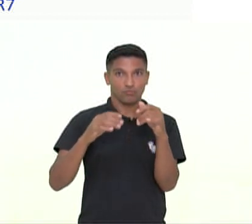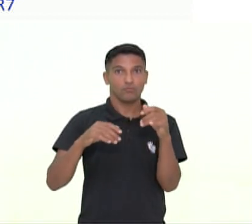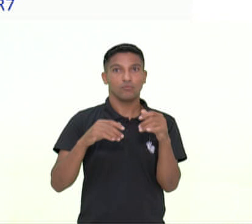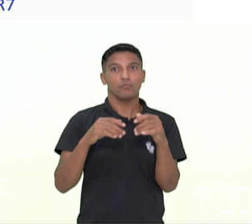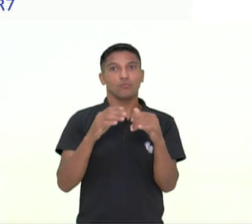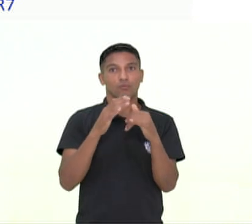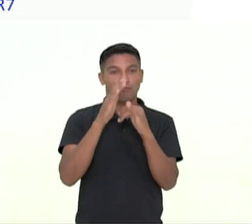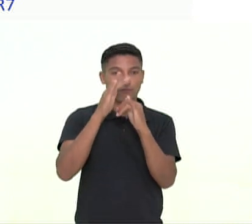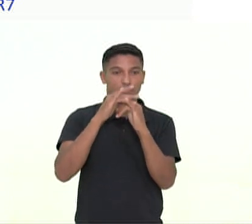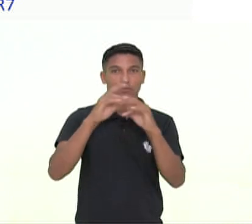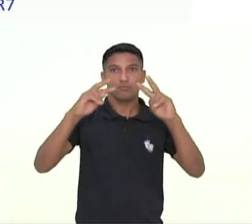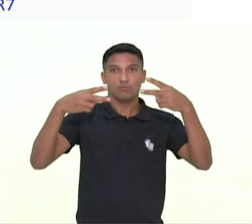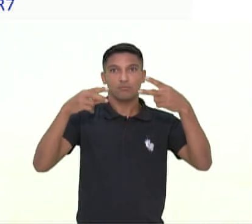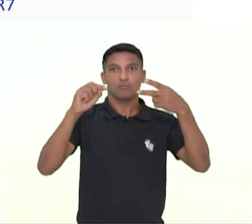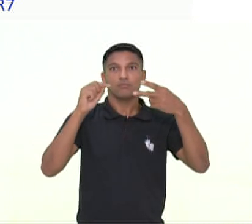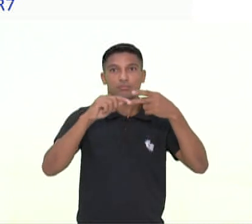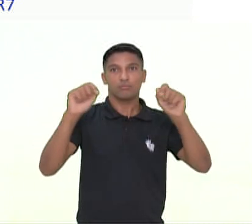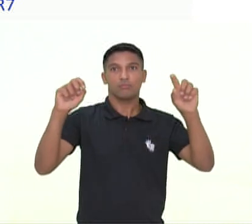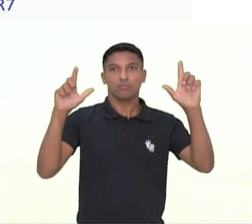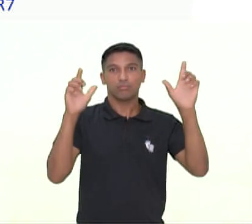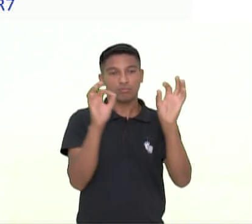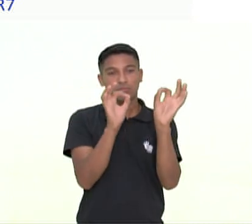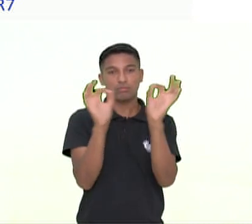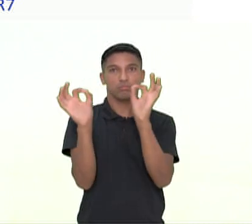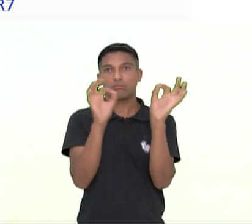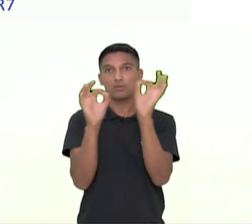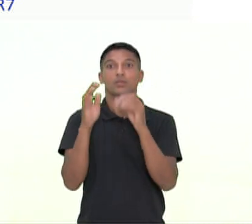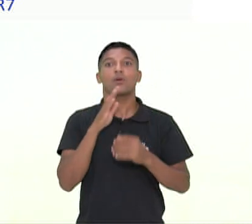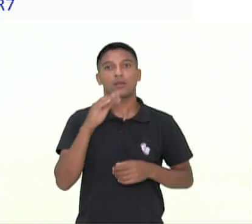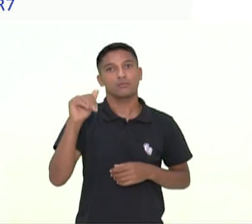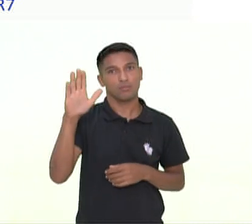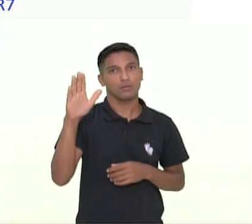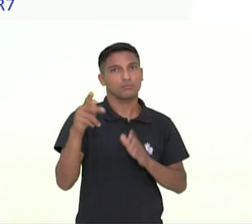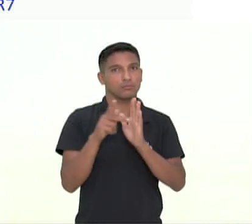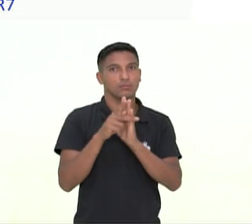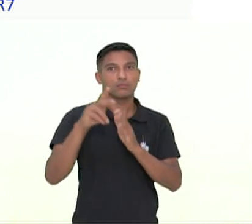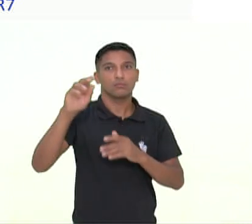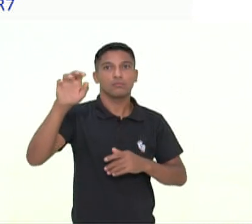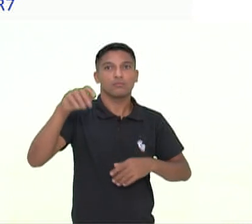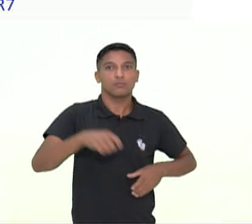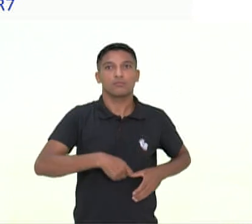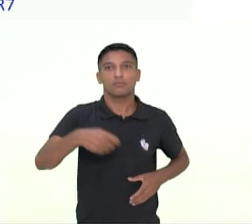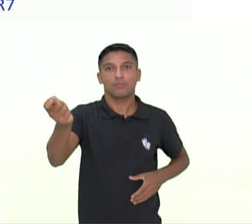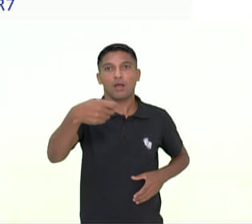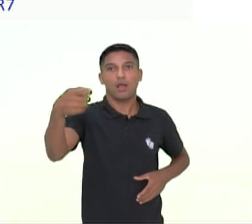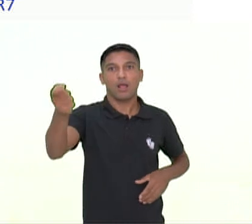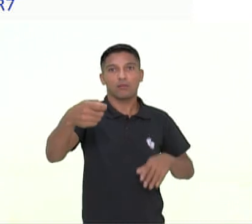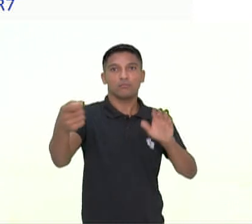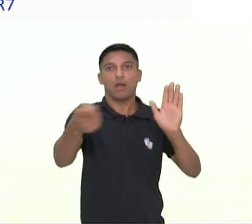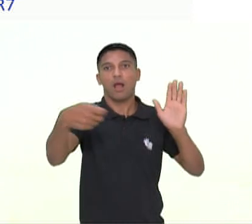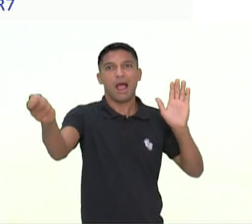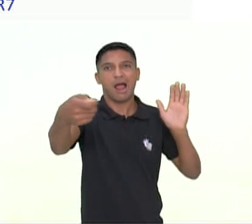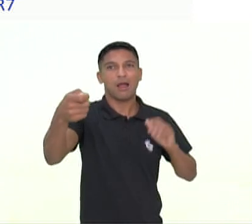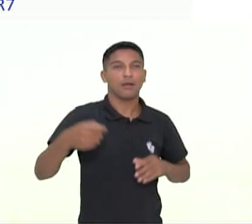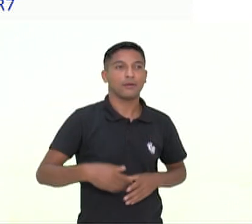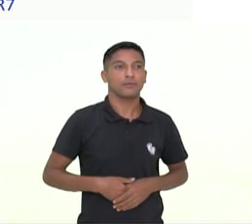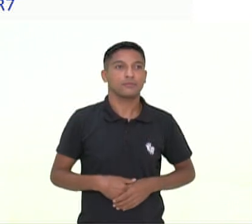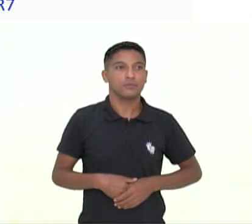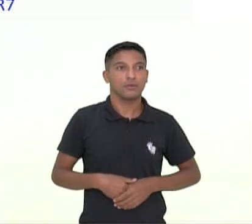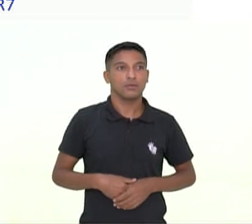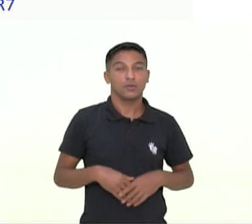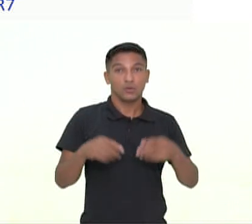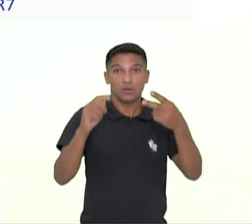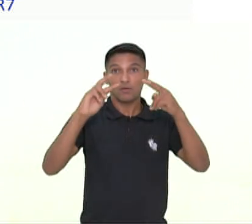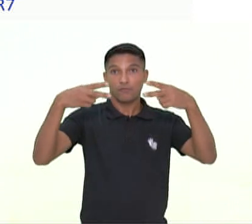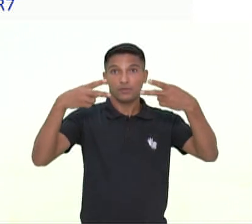da esgrima então o primeiro né que o título por dentro da esgrima explica um pouquinho mais como que acontece a disputa os